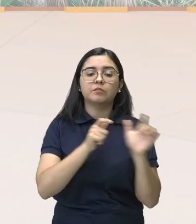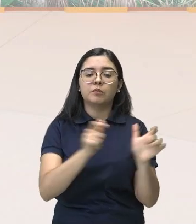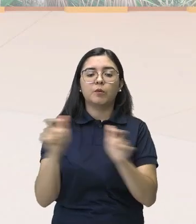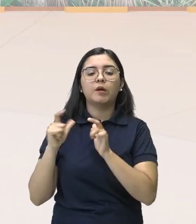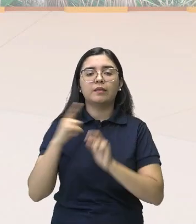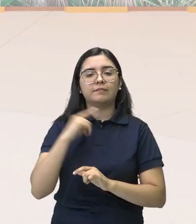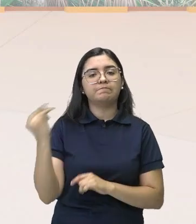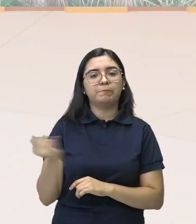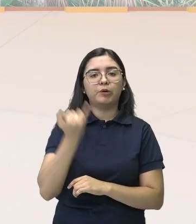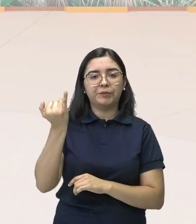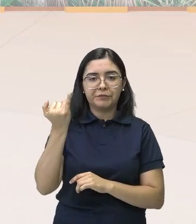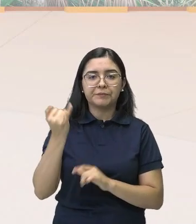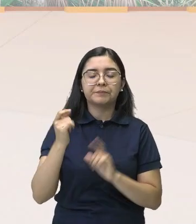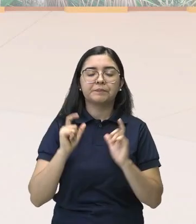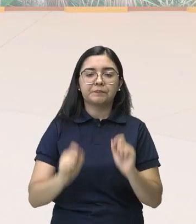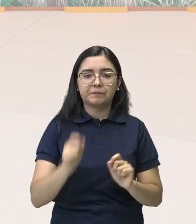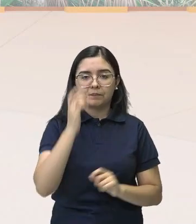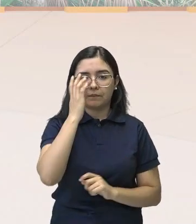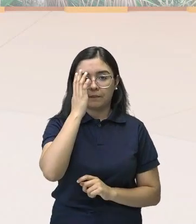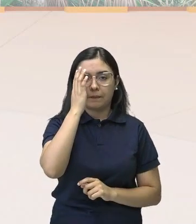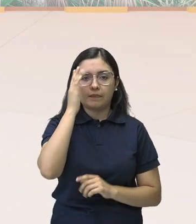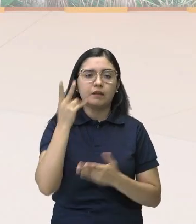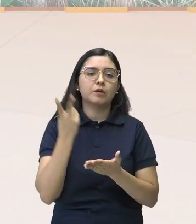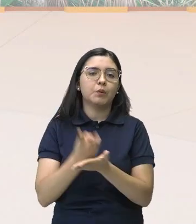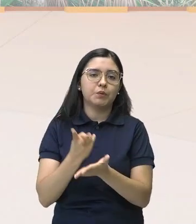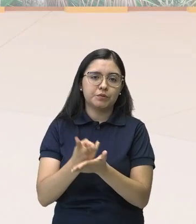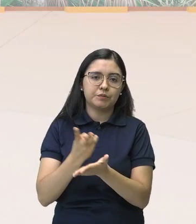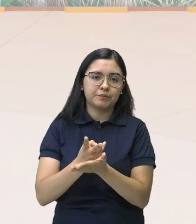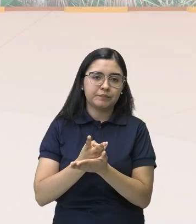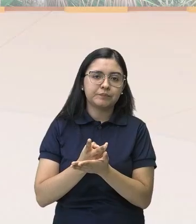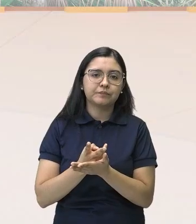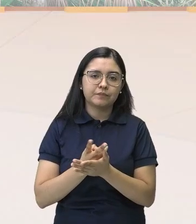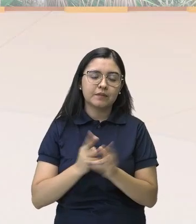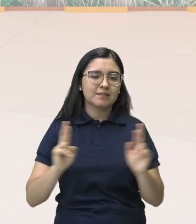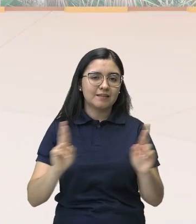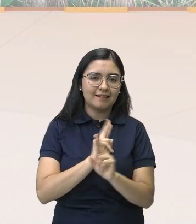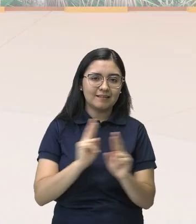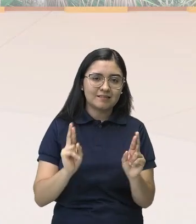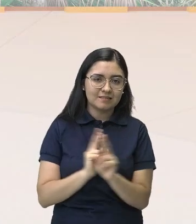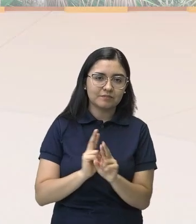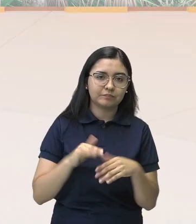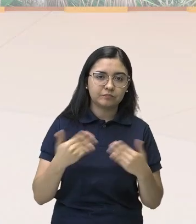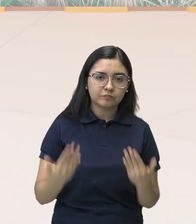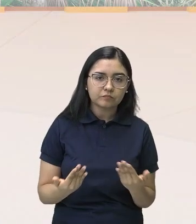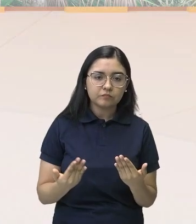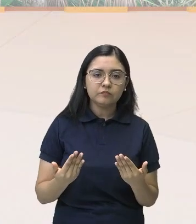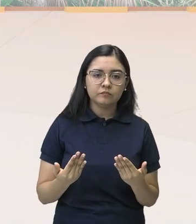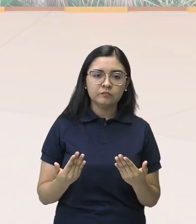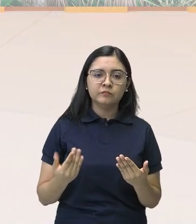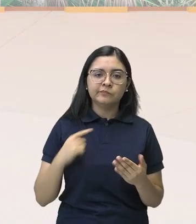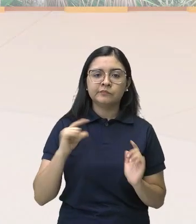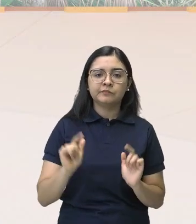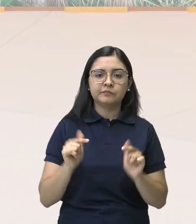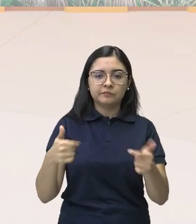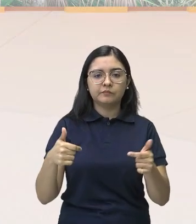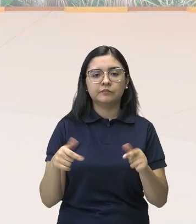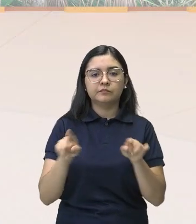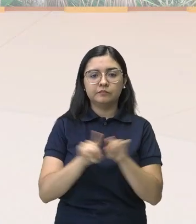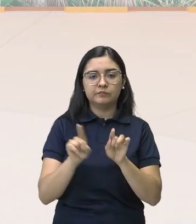têm um papel fundamental em manter esta relação, que além das